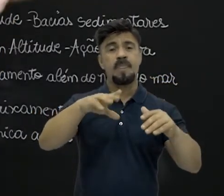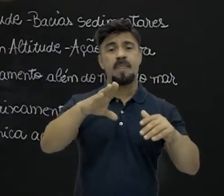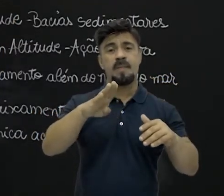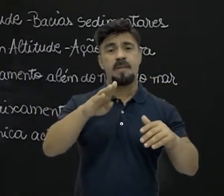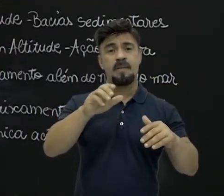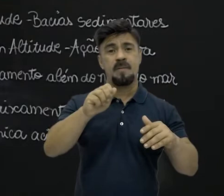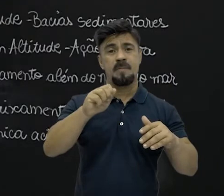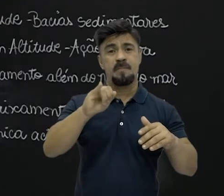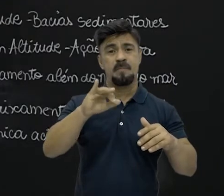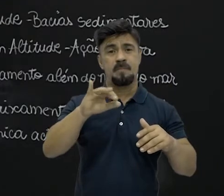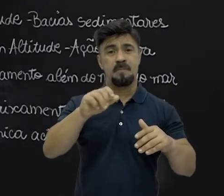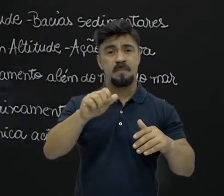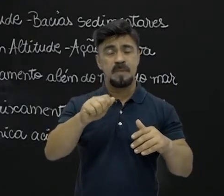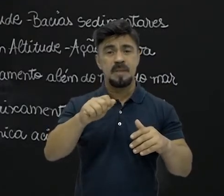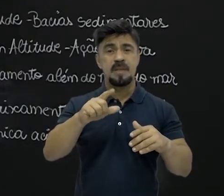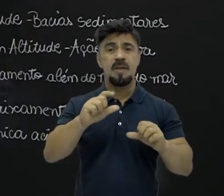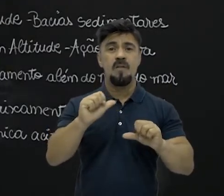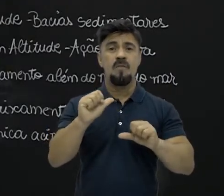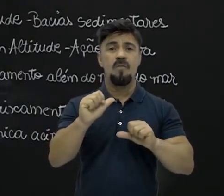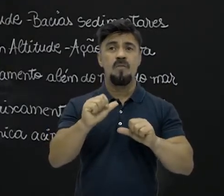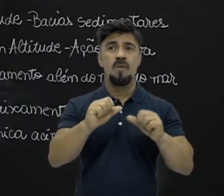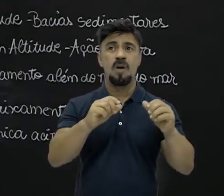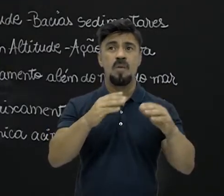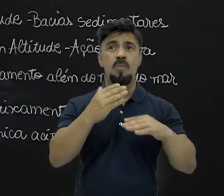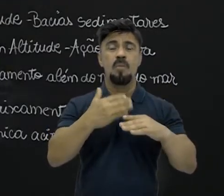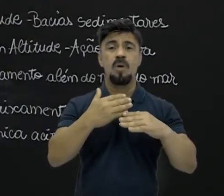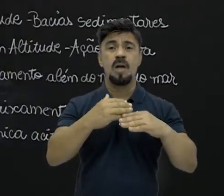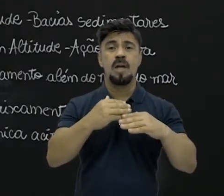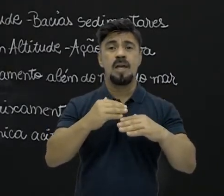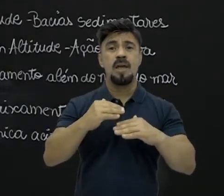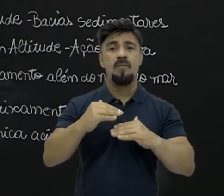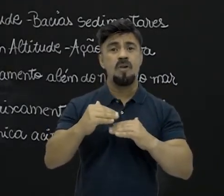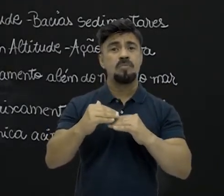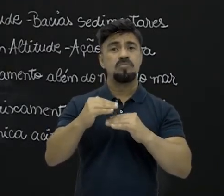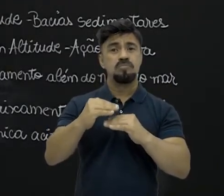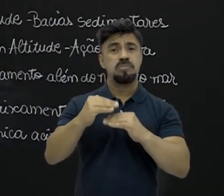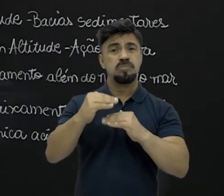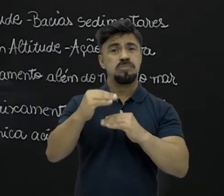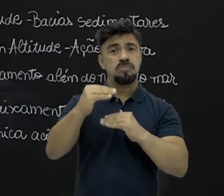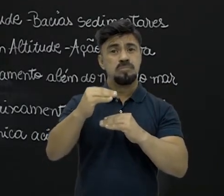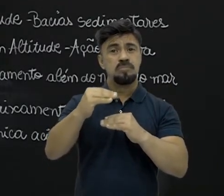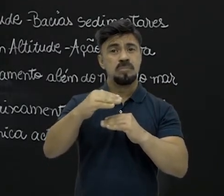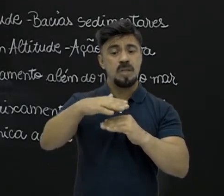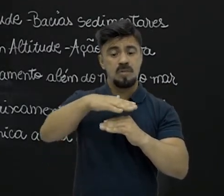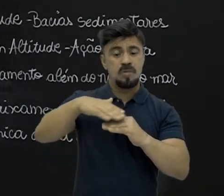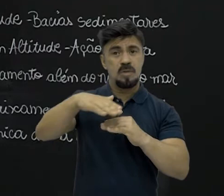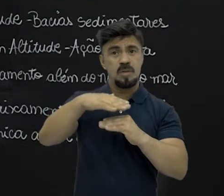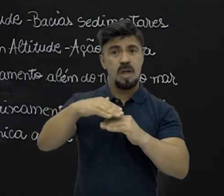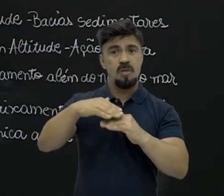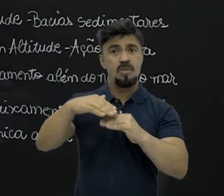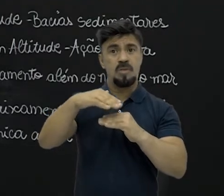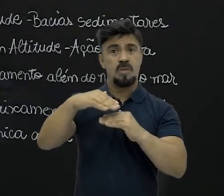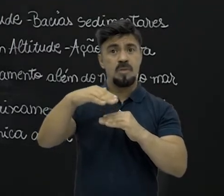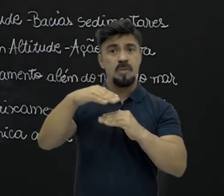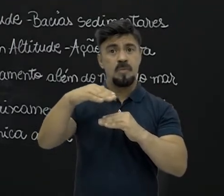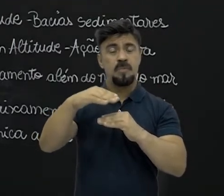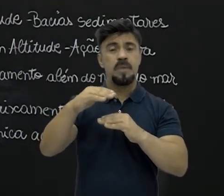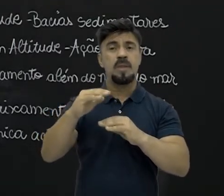sedimentares, elas foram formadas por o acúmulo de diversos minerais que formaram um processo